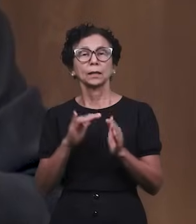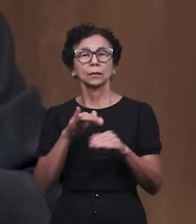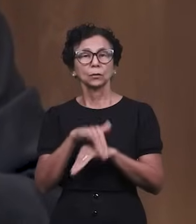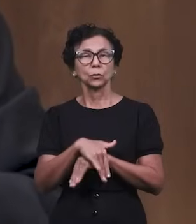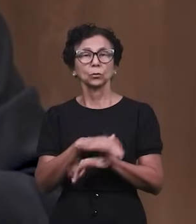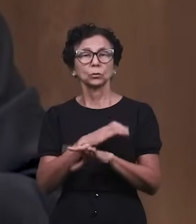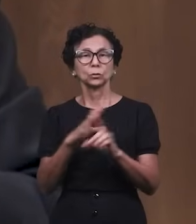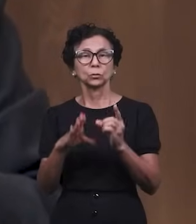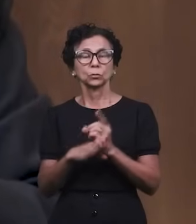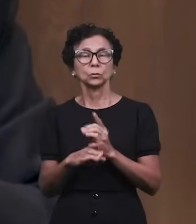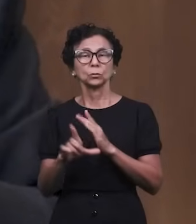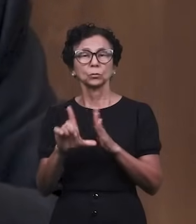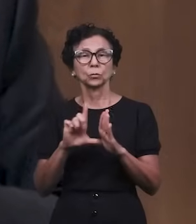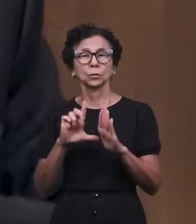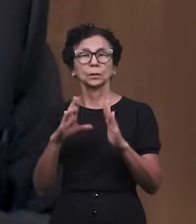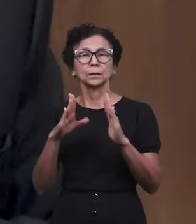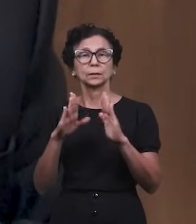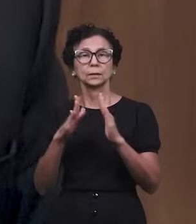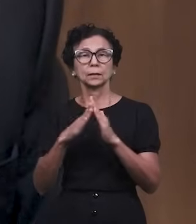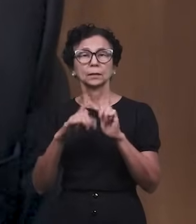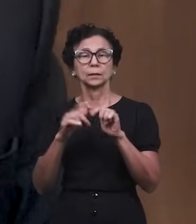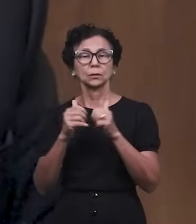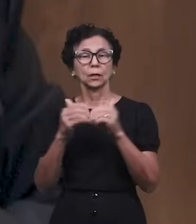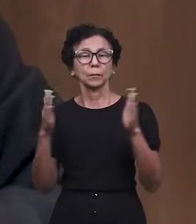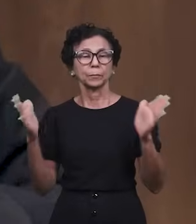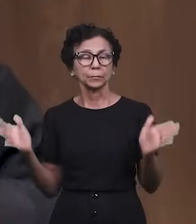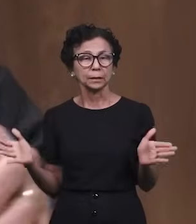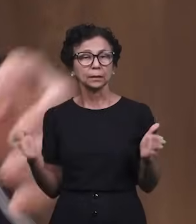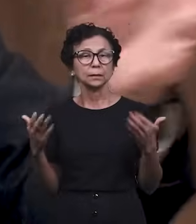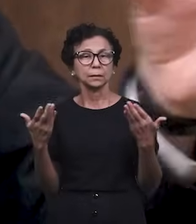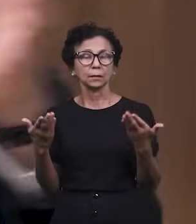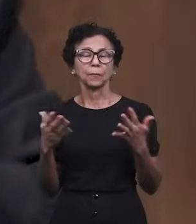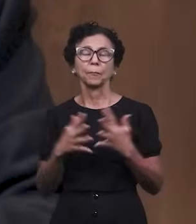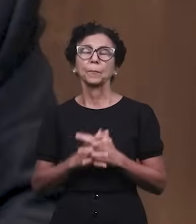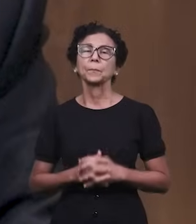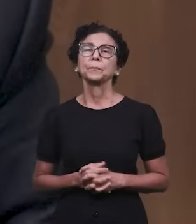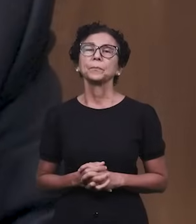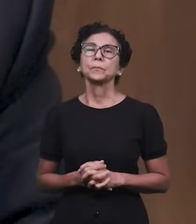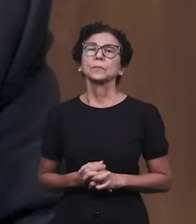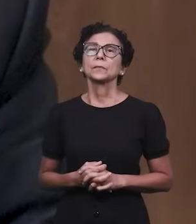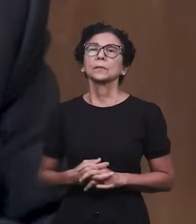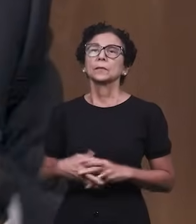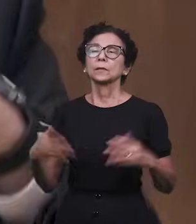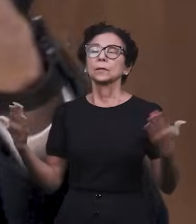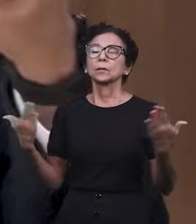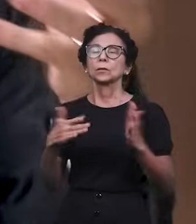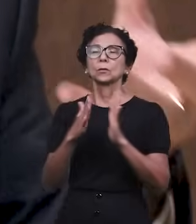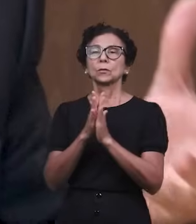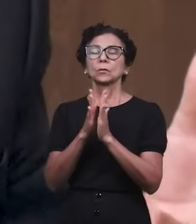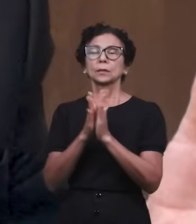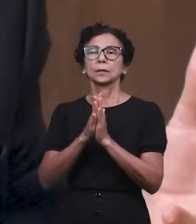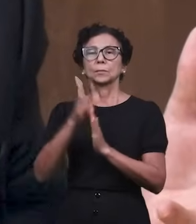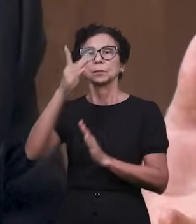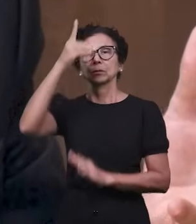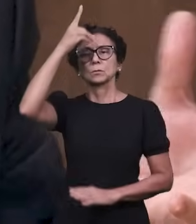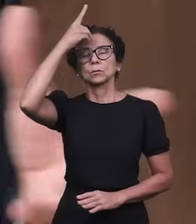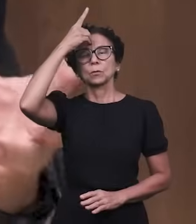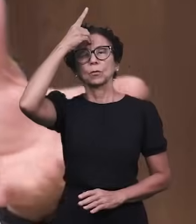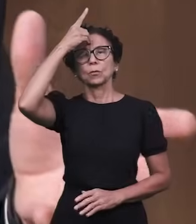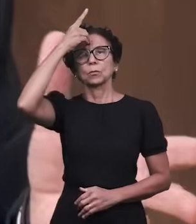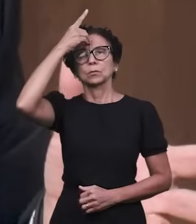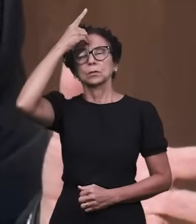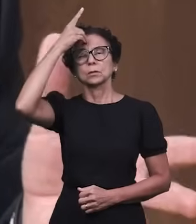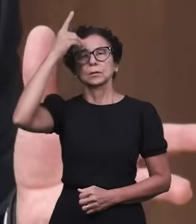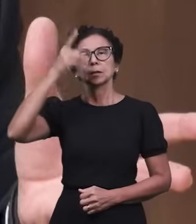leva o grupo vamos hoje fazer um momento de oração pelos dons espirituais, pelo batismo com o Espírito Santo,